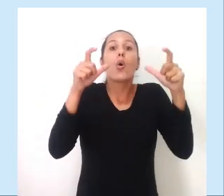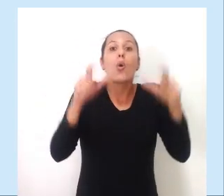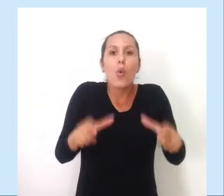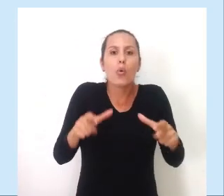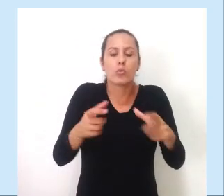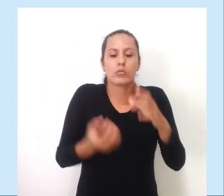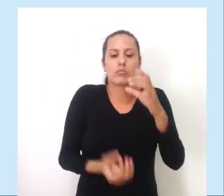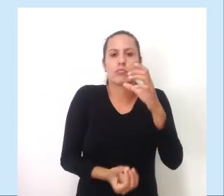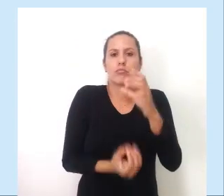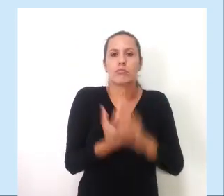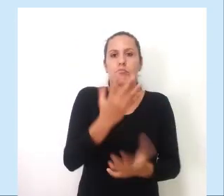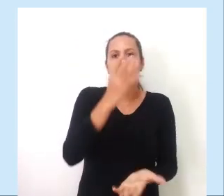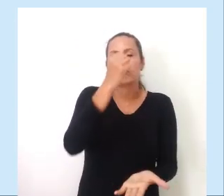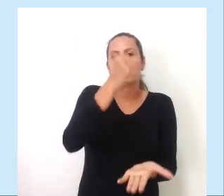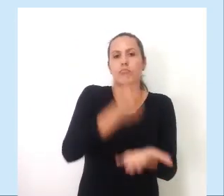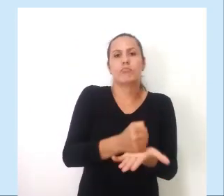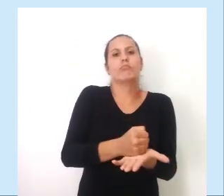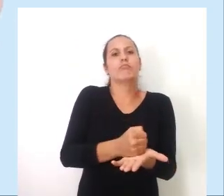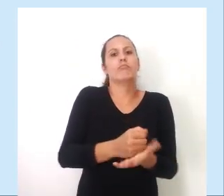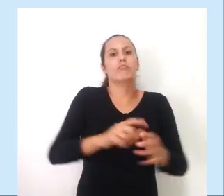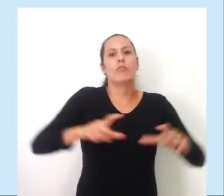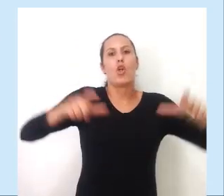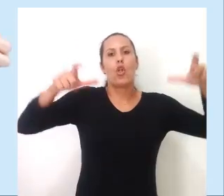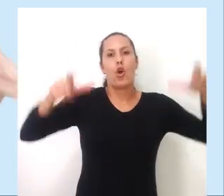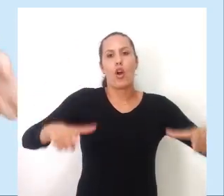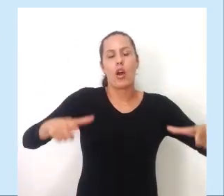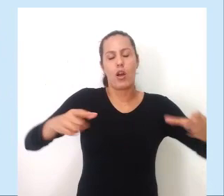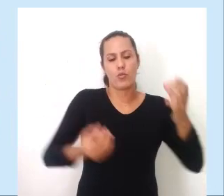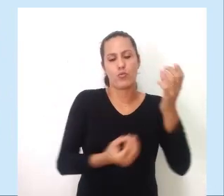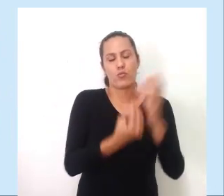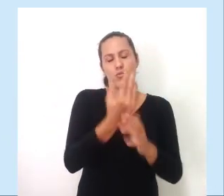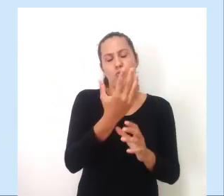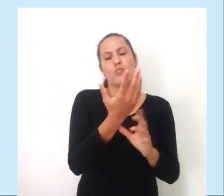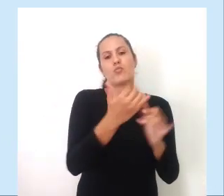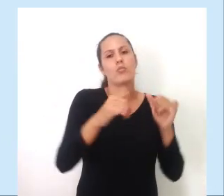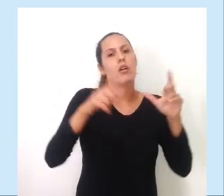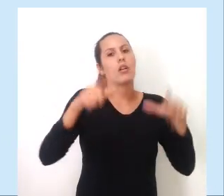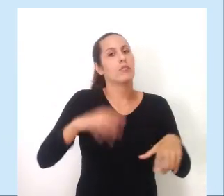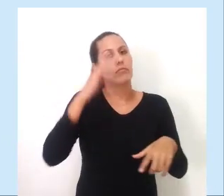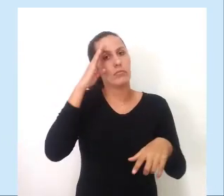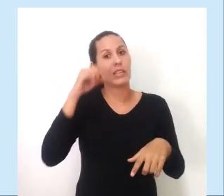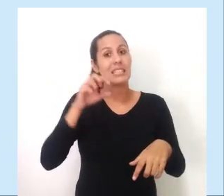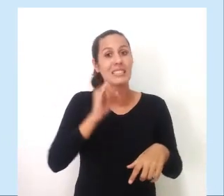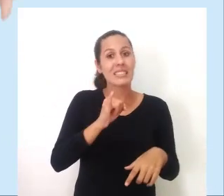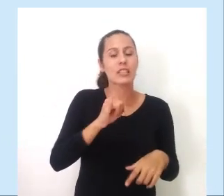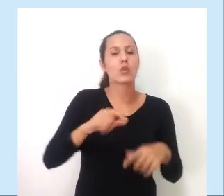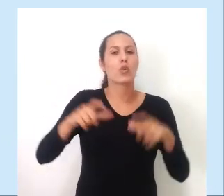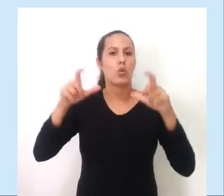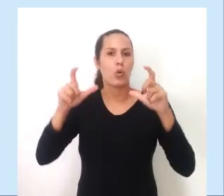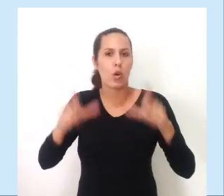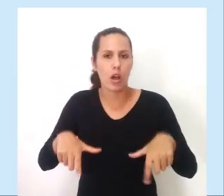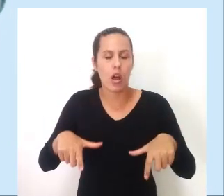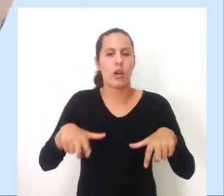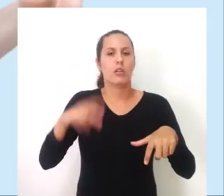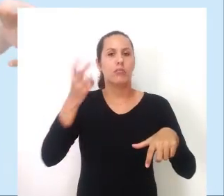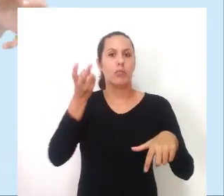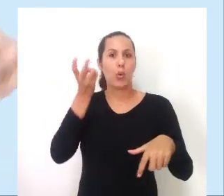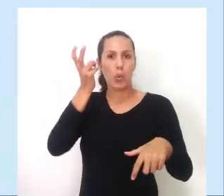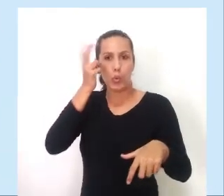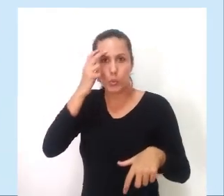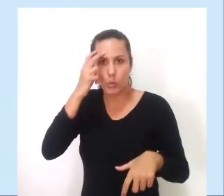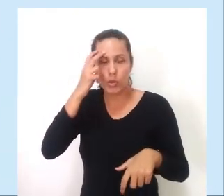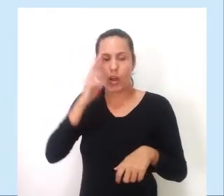haver a construção desse parque eólico. Se for uma região tombada, patrimônio